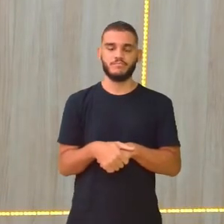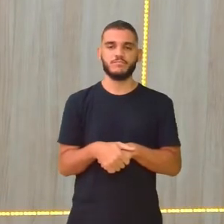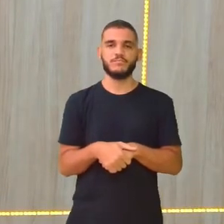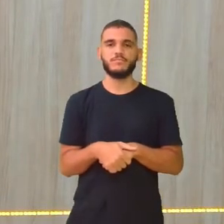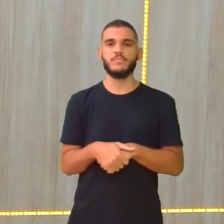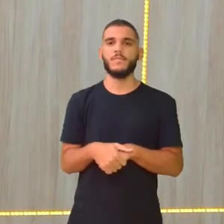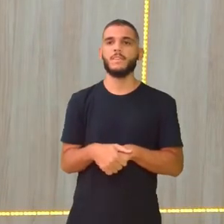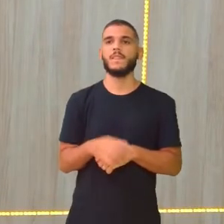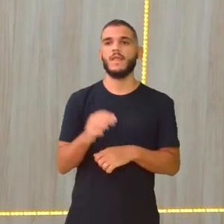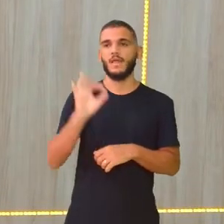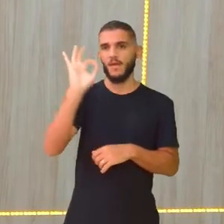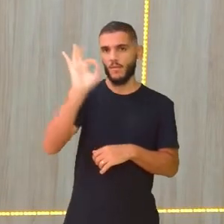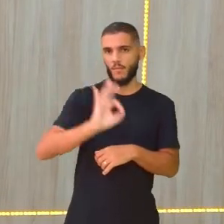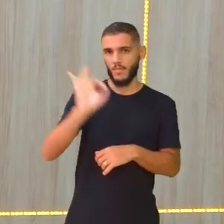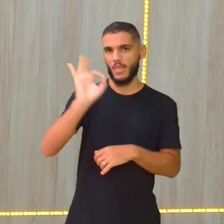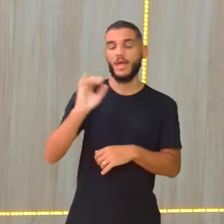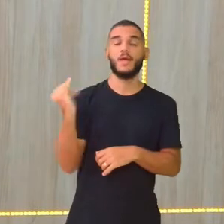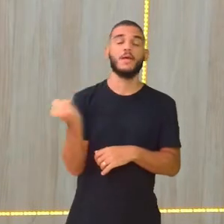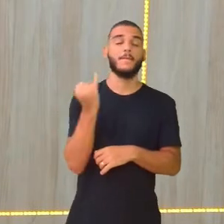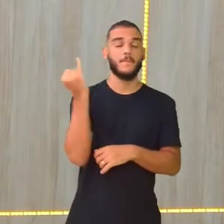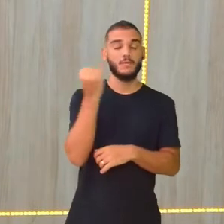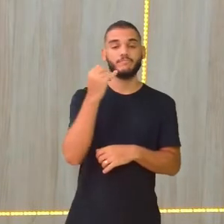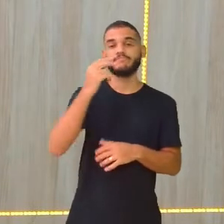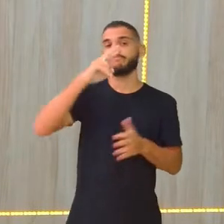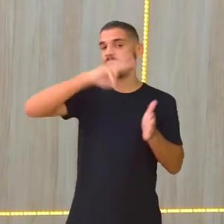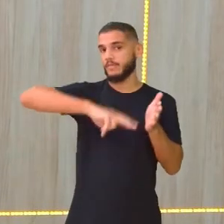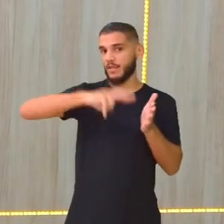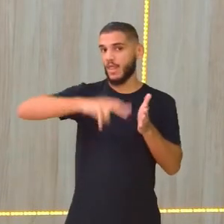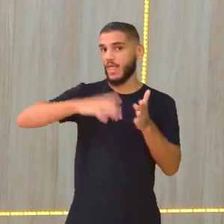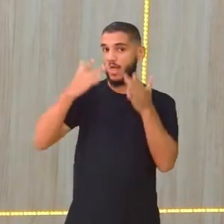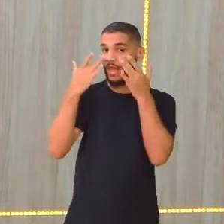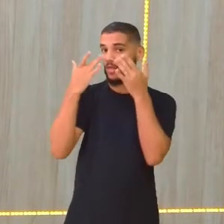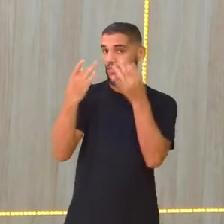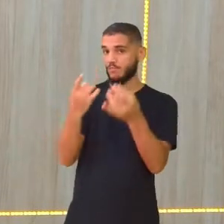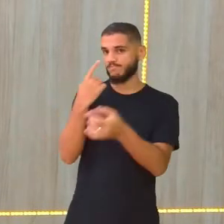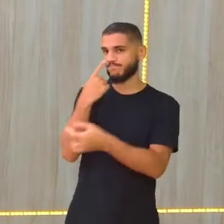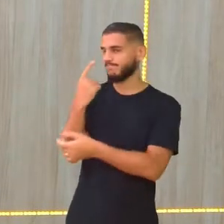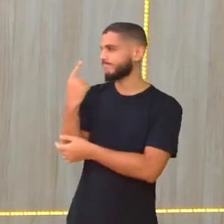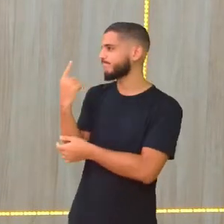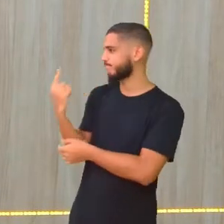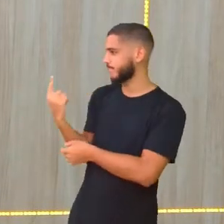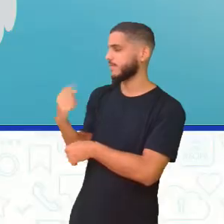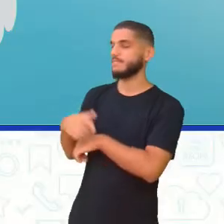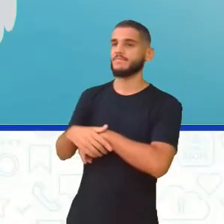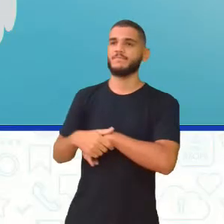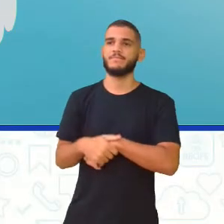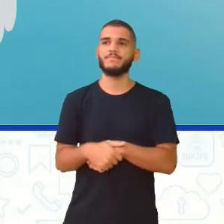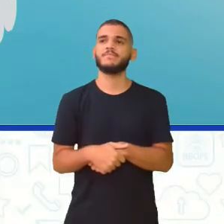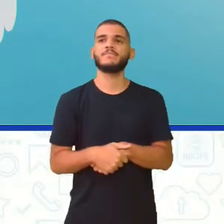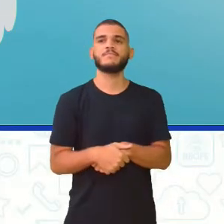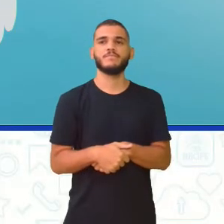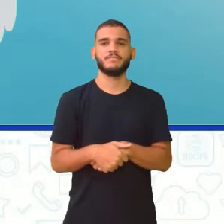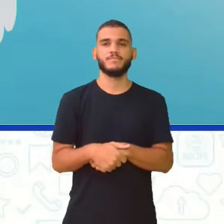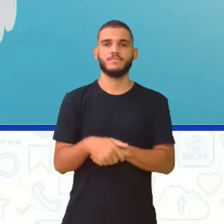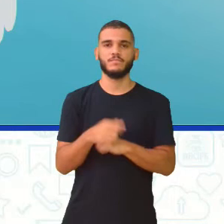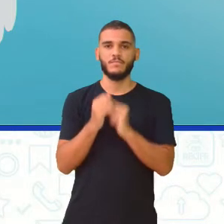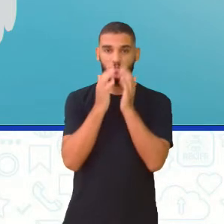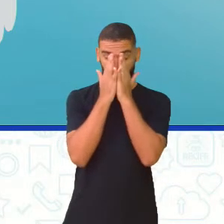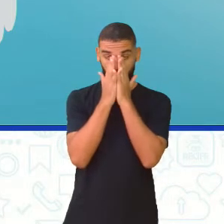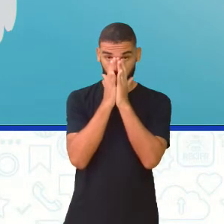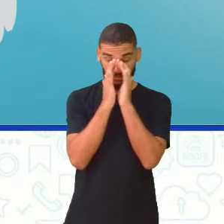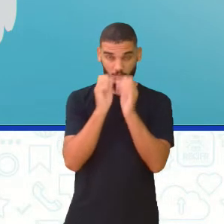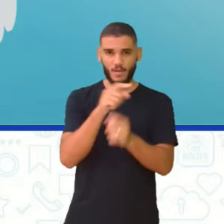Acompanha comigo e vamos fazer essa leitura com muita atenção. E eu começo aí, né, essa leitura perguntando a